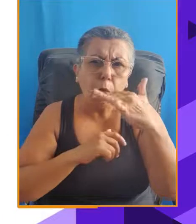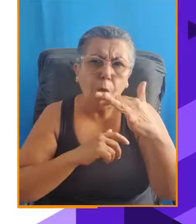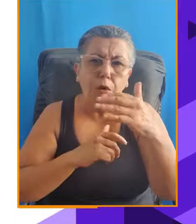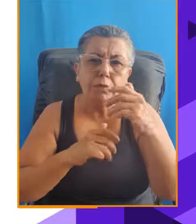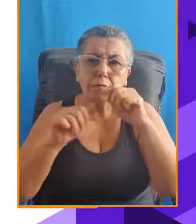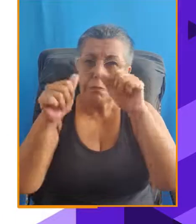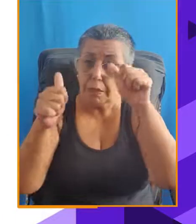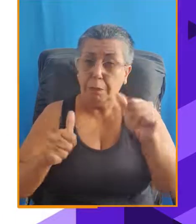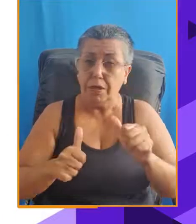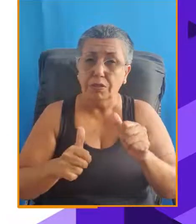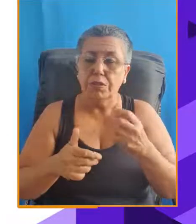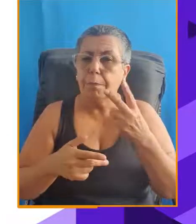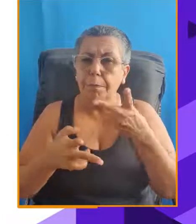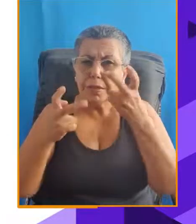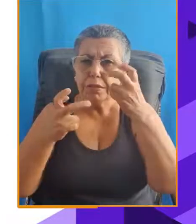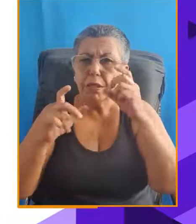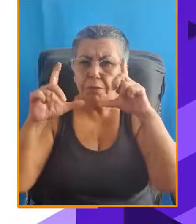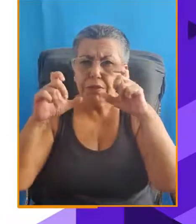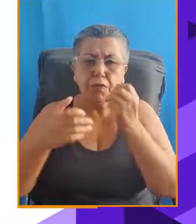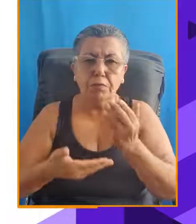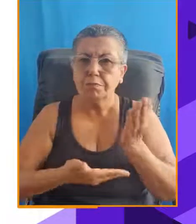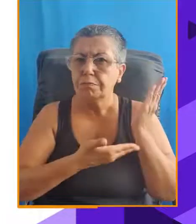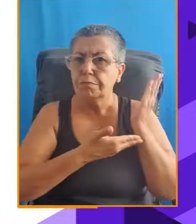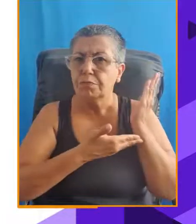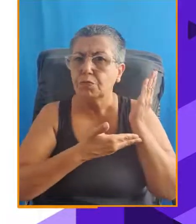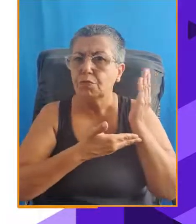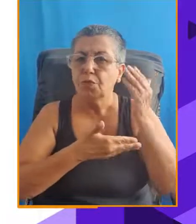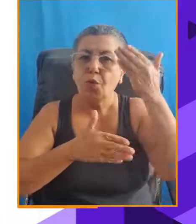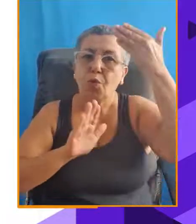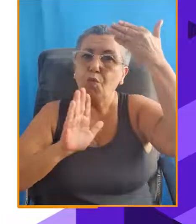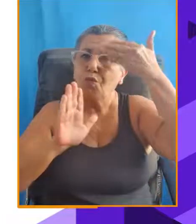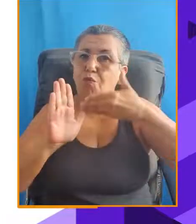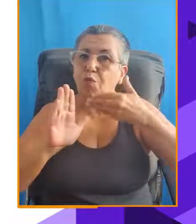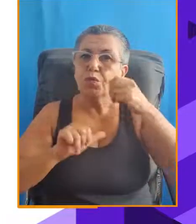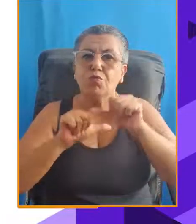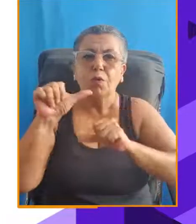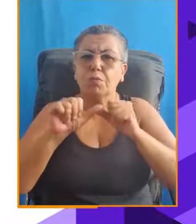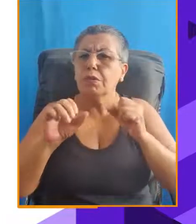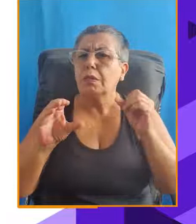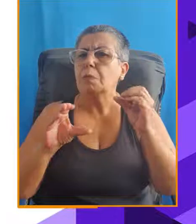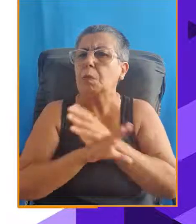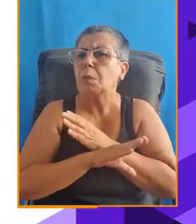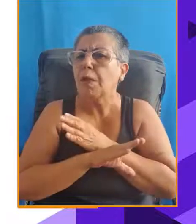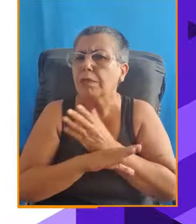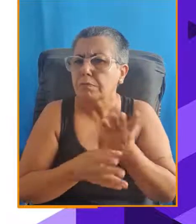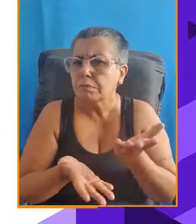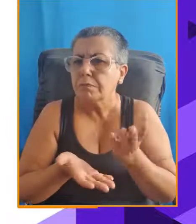imagem. Observe essa fotografia cujo fundo foi alterado o matiz por completo.